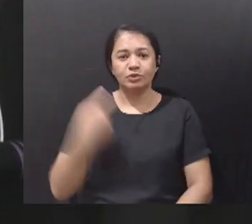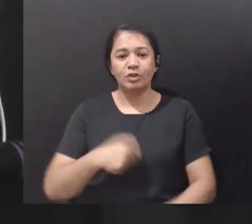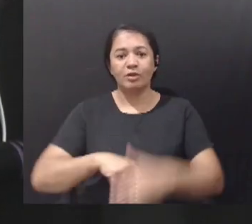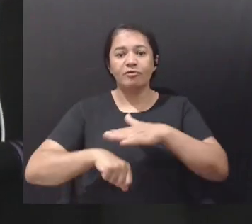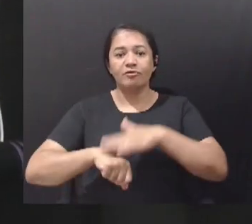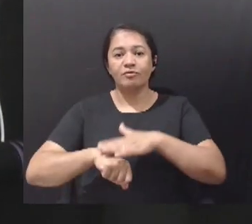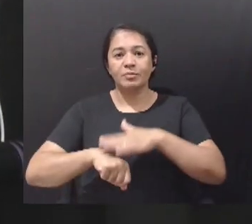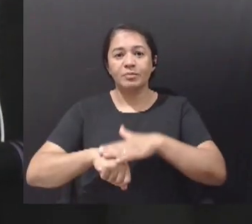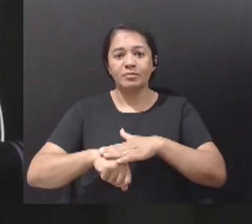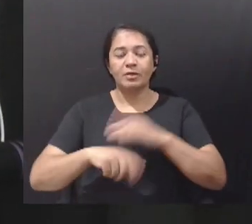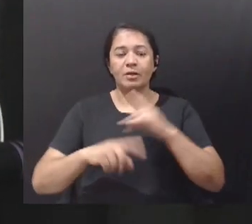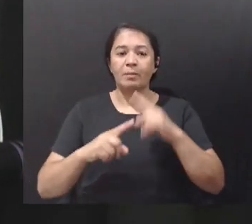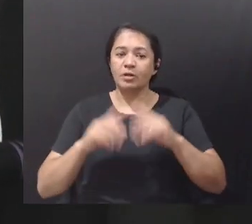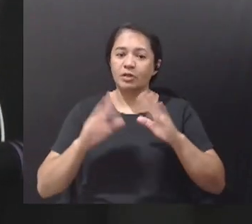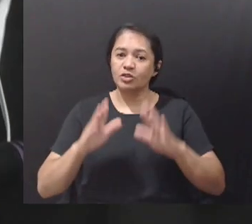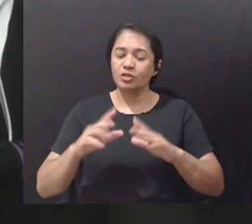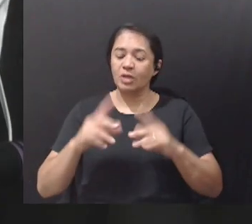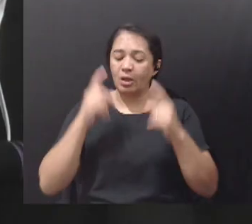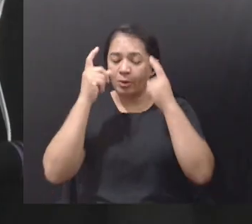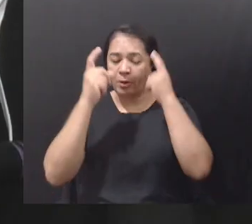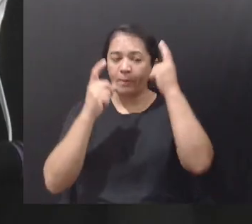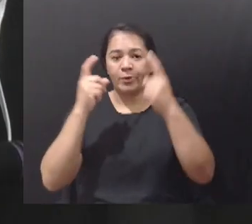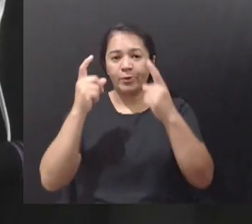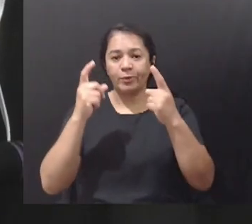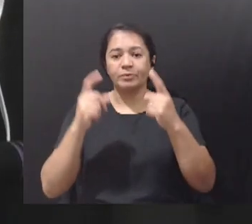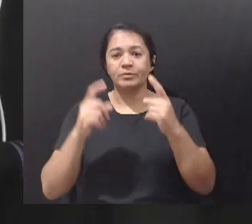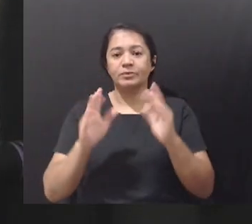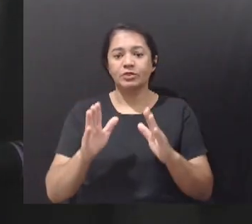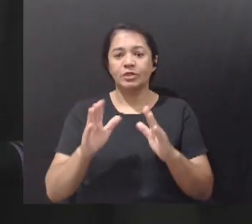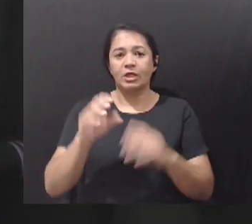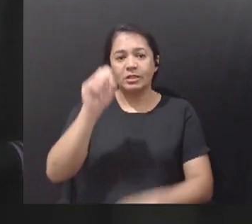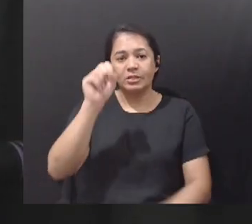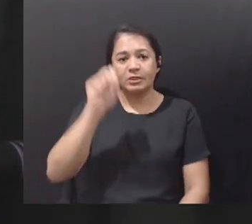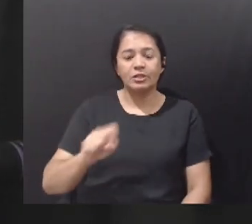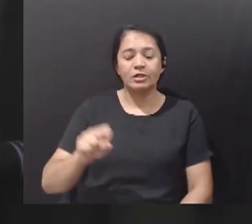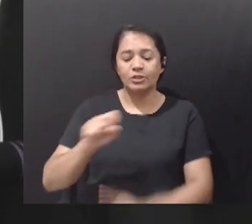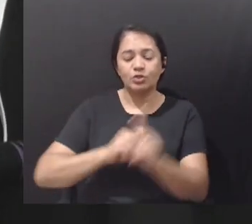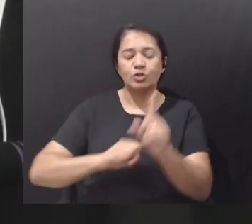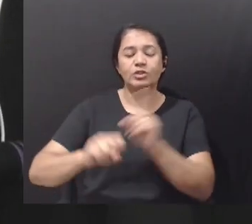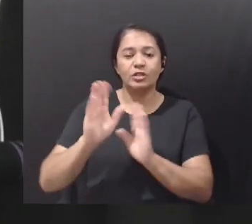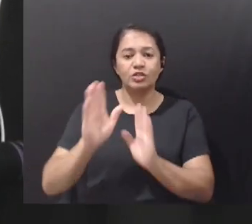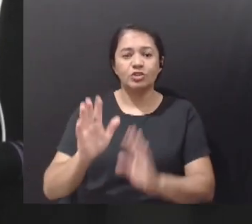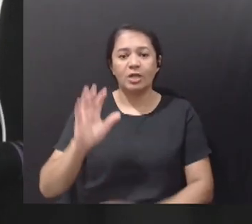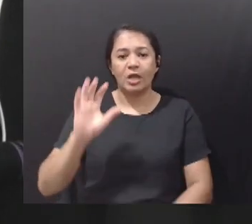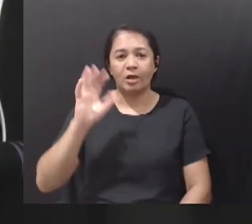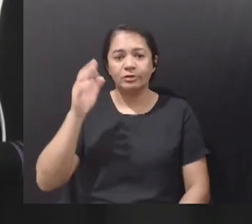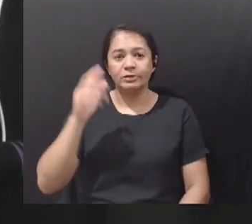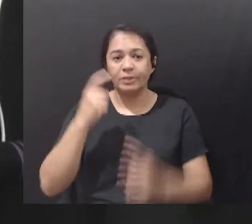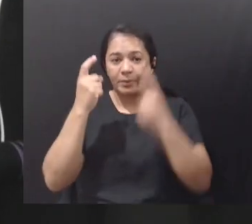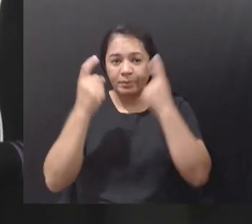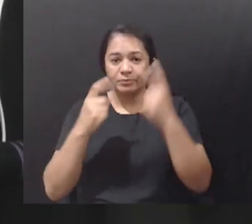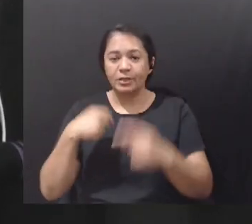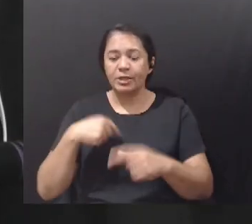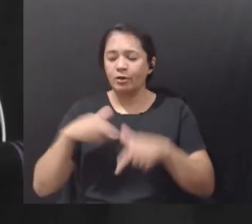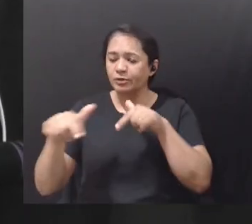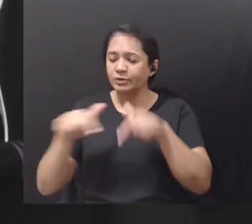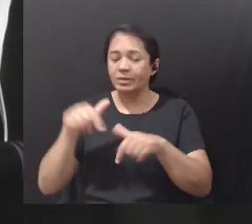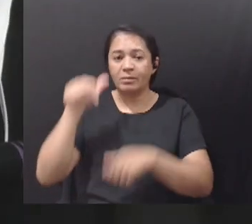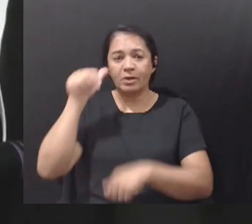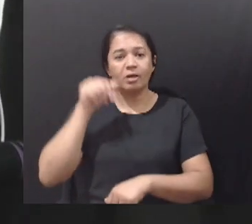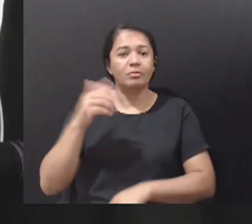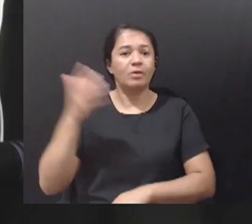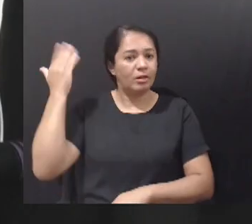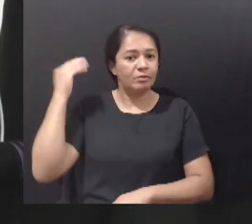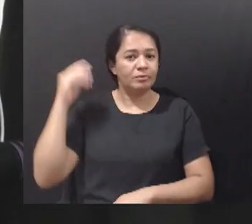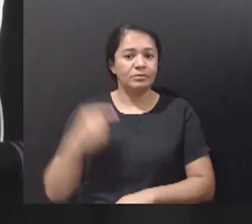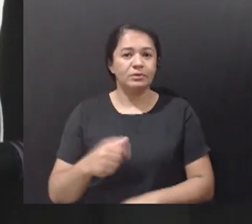já havia essa preocupação, já tinha na sociedade essa preocupação. Eu trabalhava muito com mulheres naquele momento. As mulheres vinham